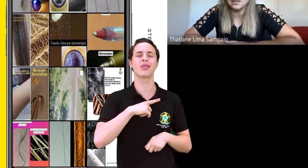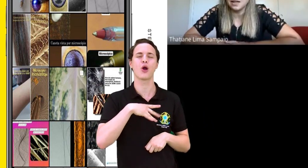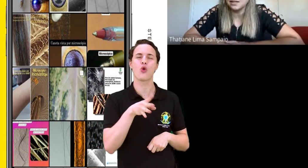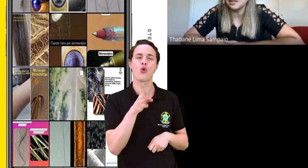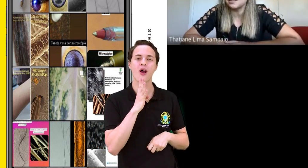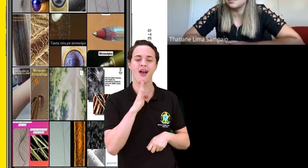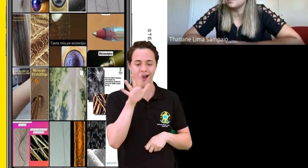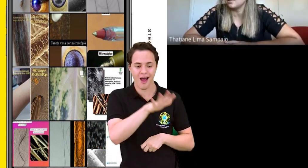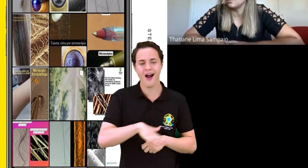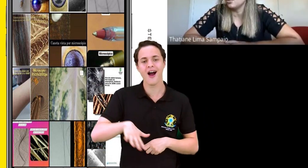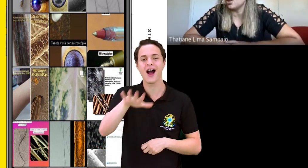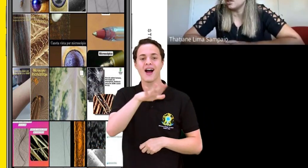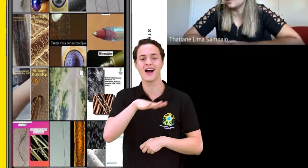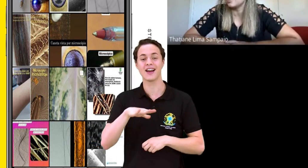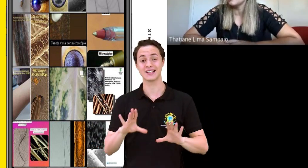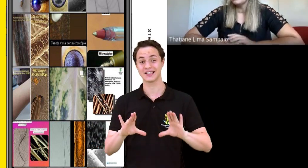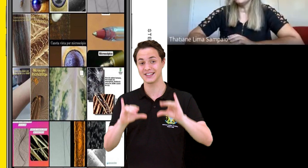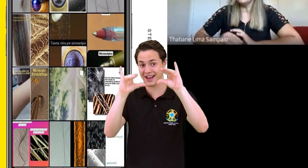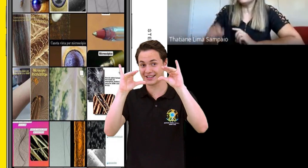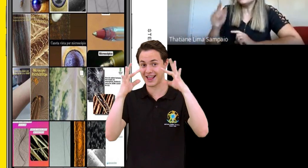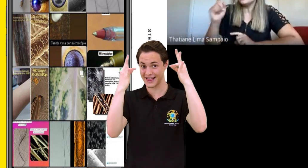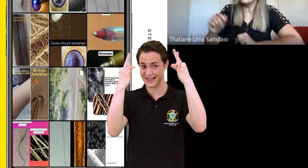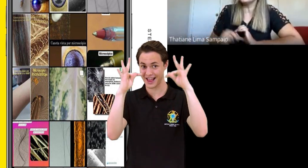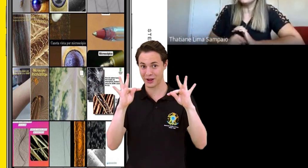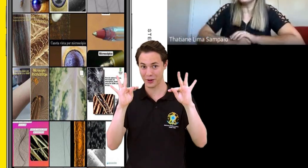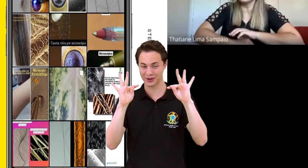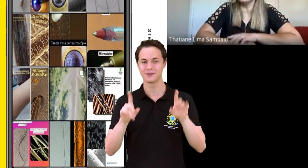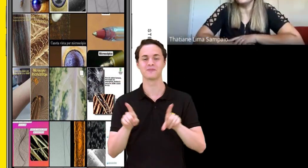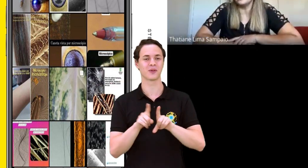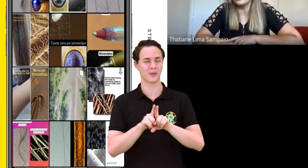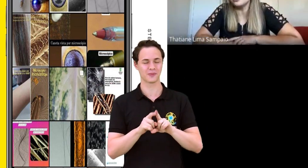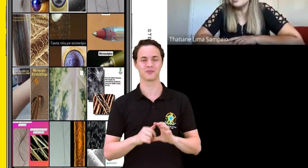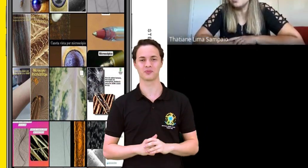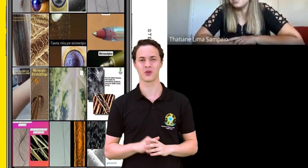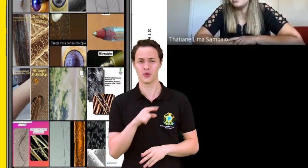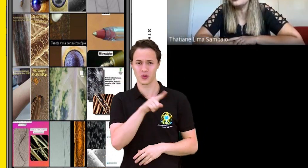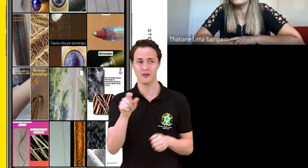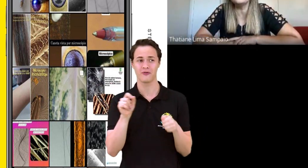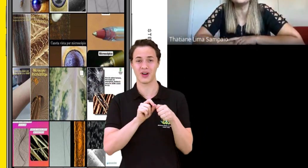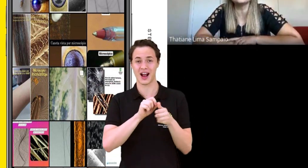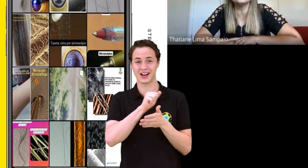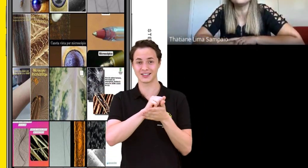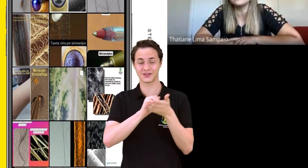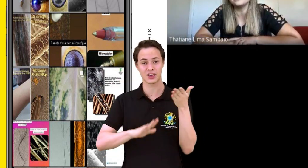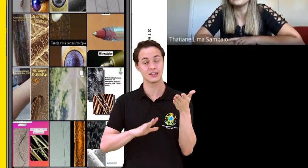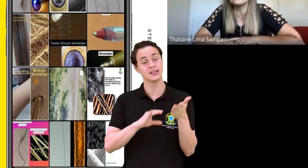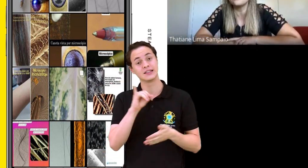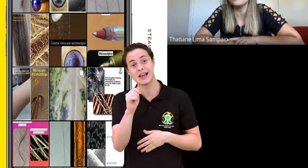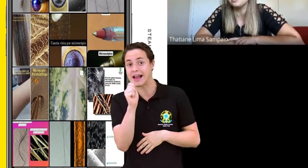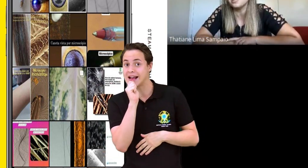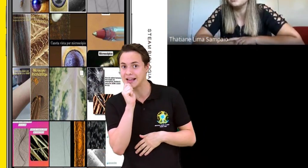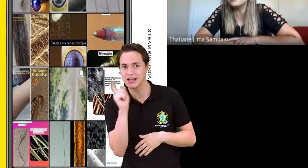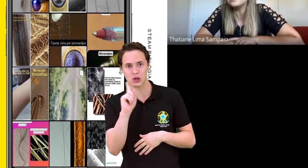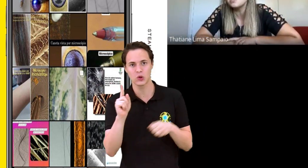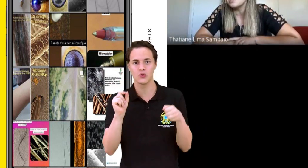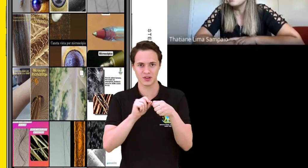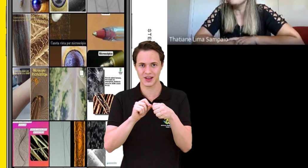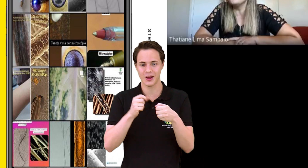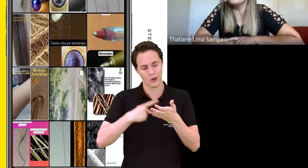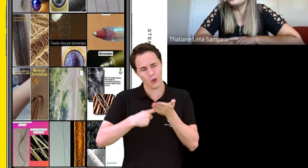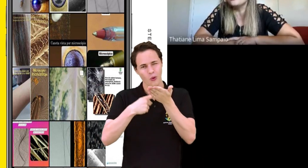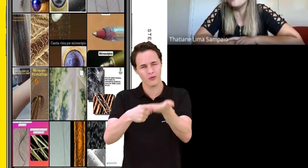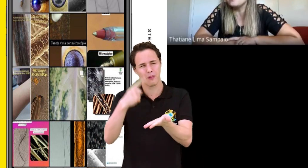de ciências e tecnologias. Então, vocês fizeram essa atividade inicialmente e aos que não fizeram estão convidados